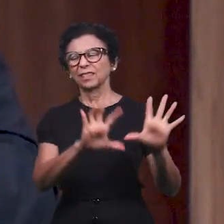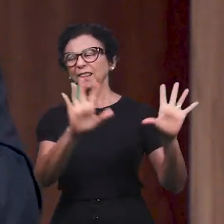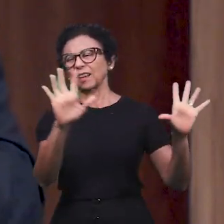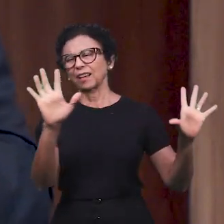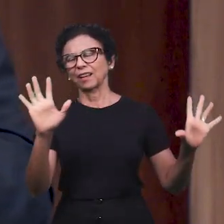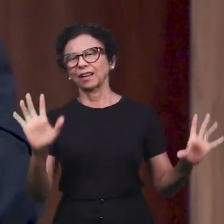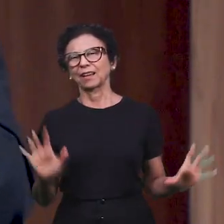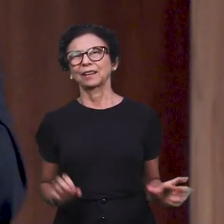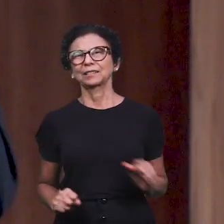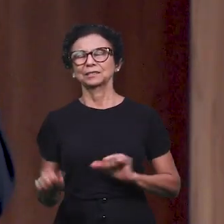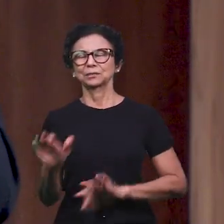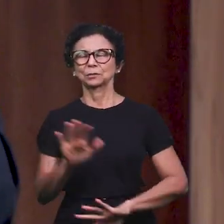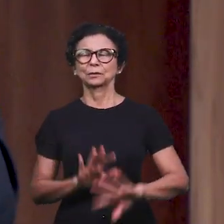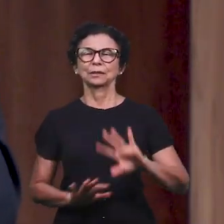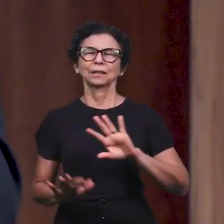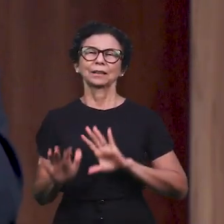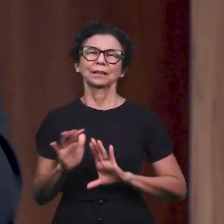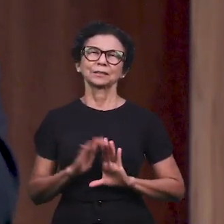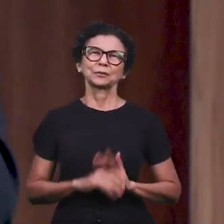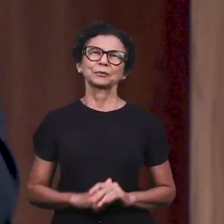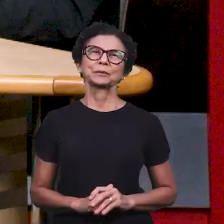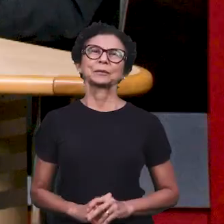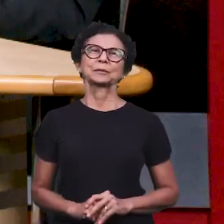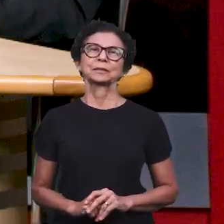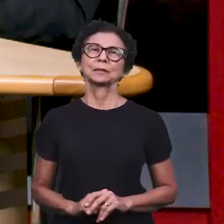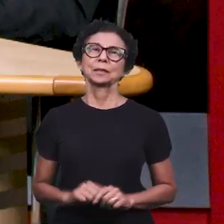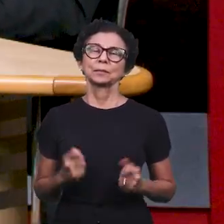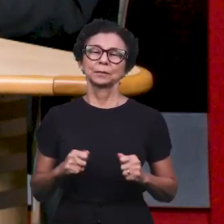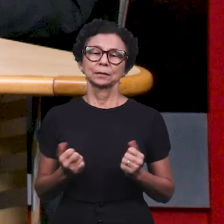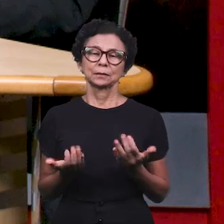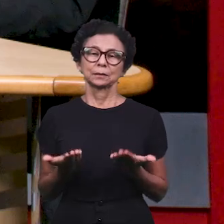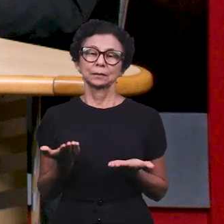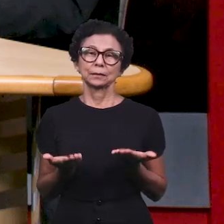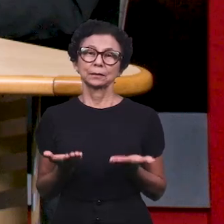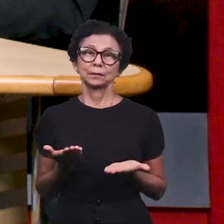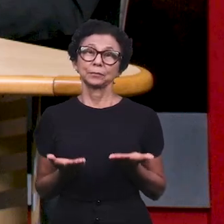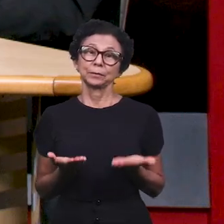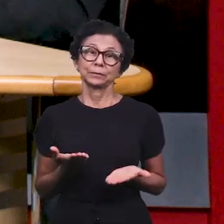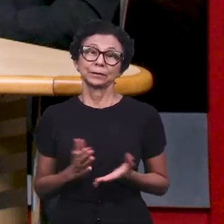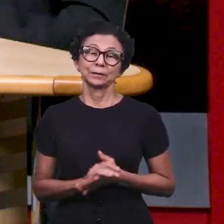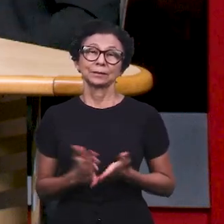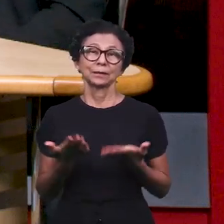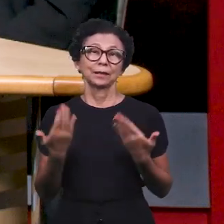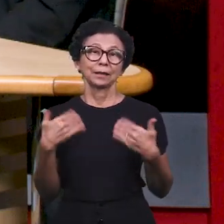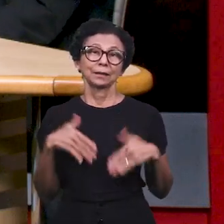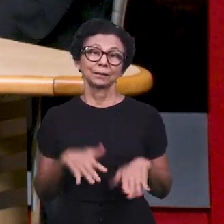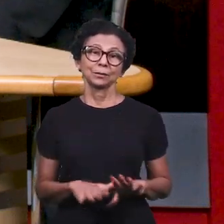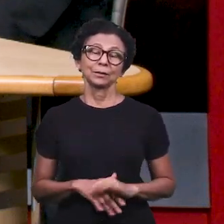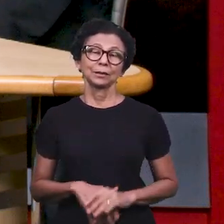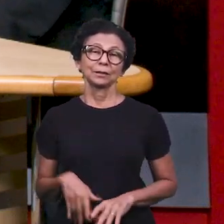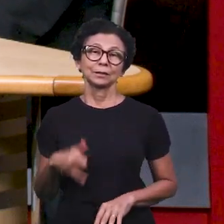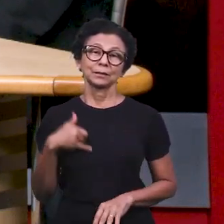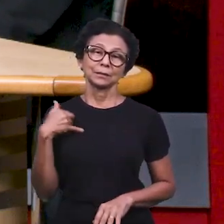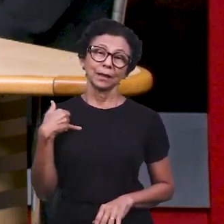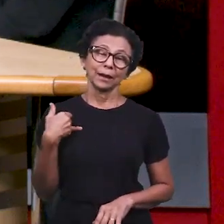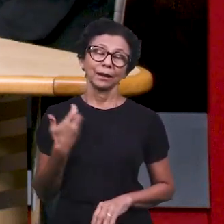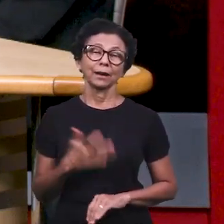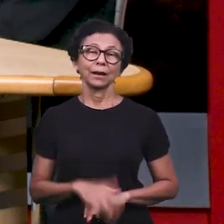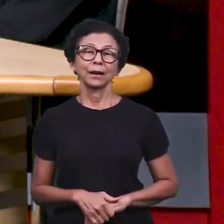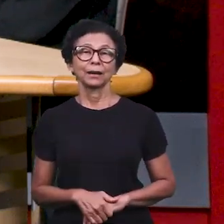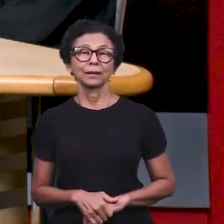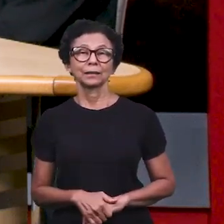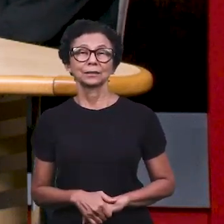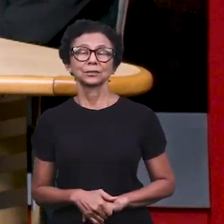tentar conseguir O equilíbrio. o equilíbrio. Equilíbrio. Que é natural equilíbrio. da vida até, né? A idade, o tempo,